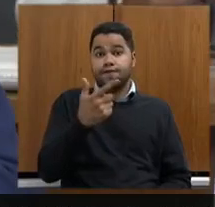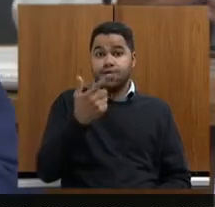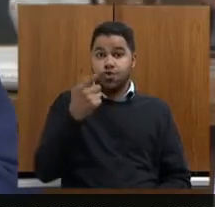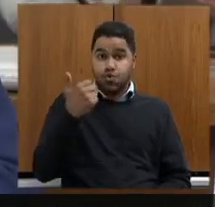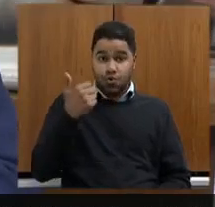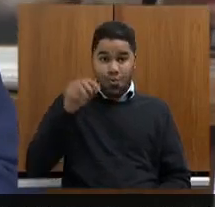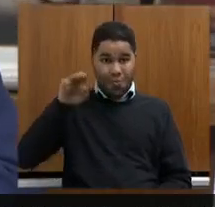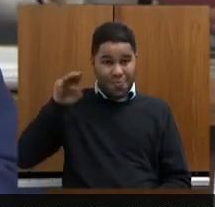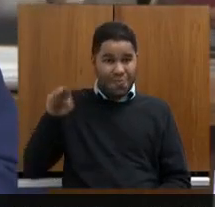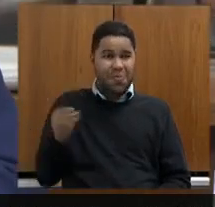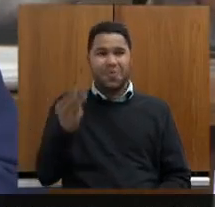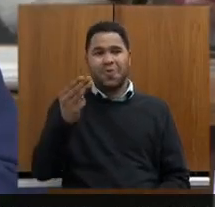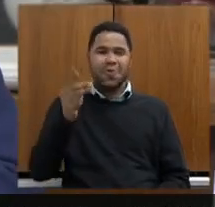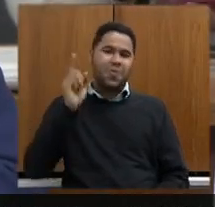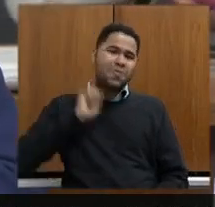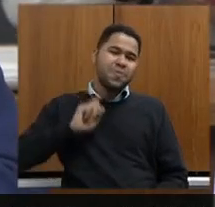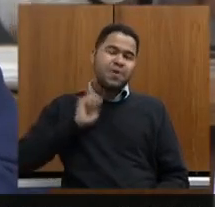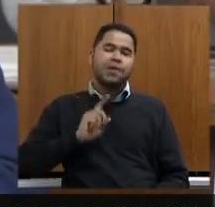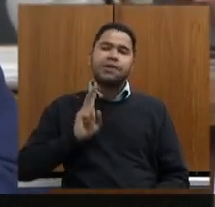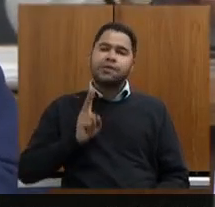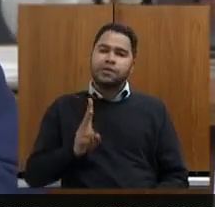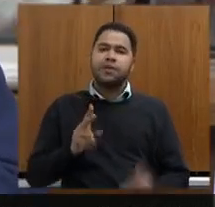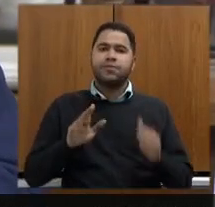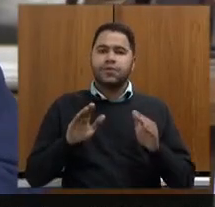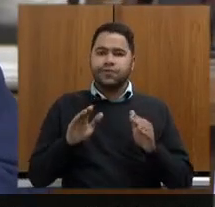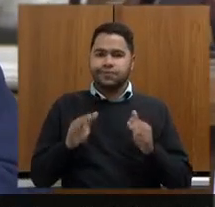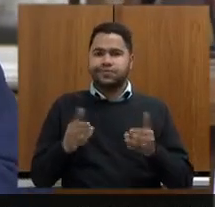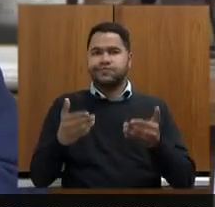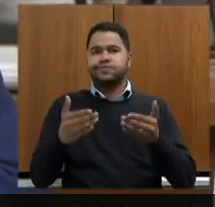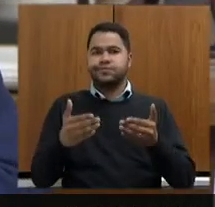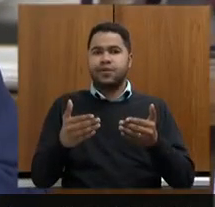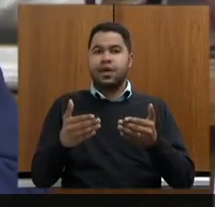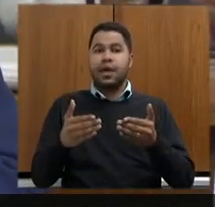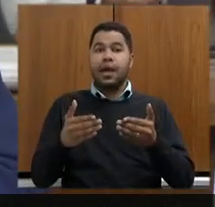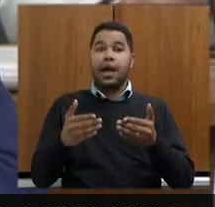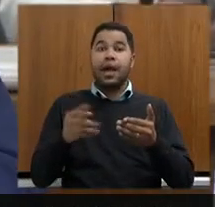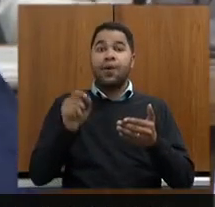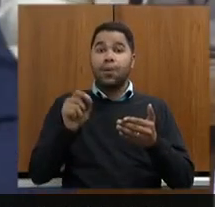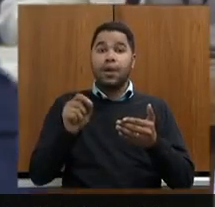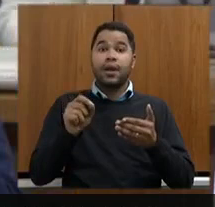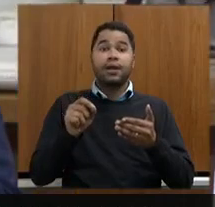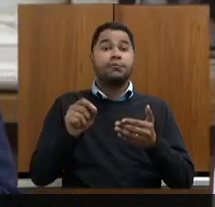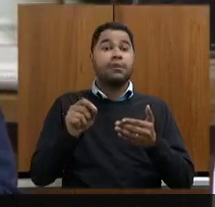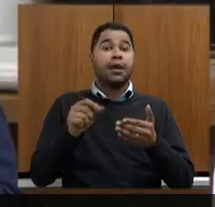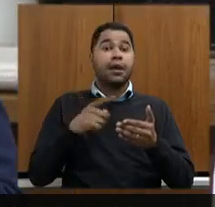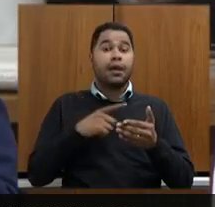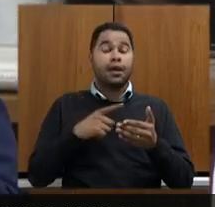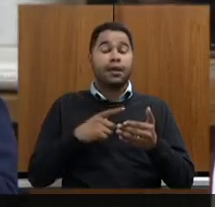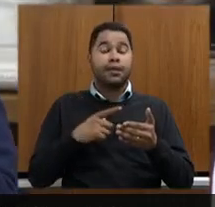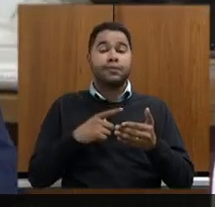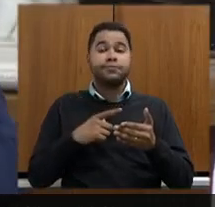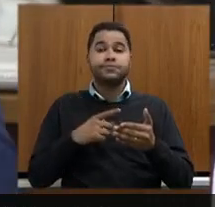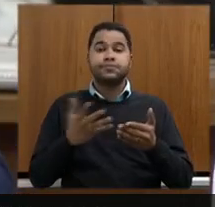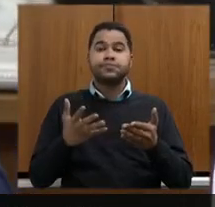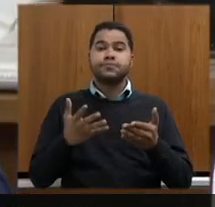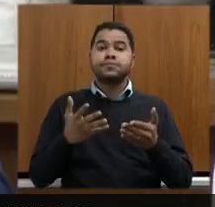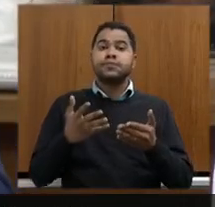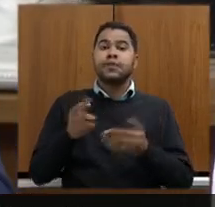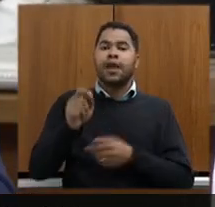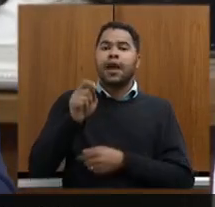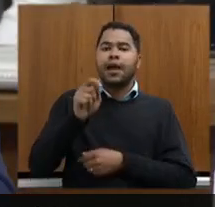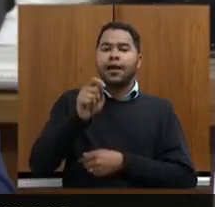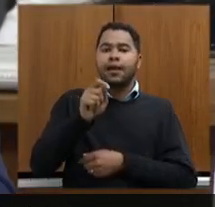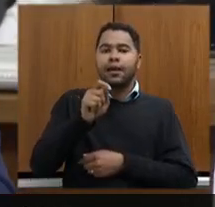de mineiros e mineiras sempre trabalhando aqui dentro da Assembleia Legislativa o diálogo a construção com seus